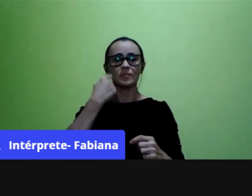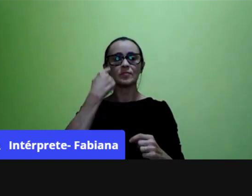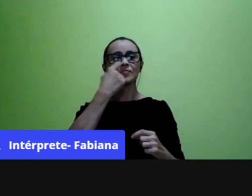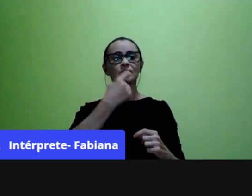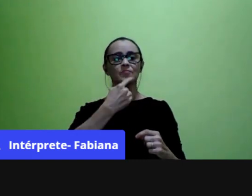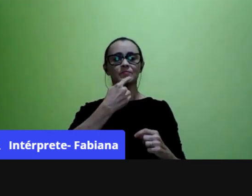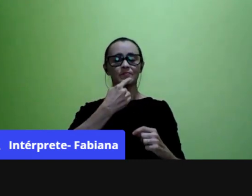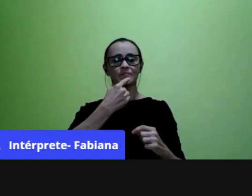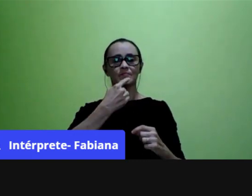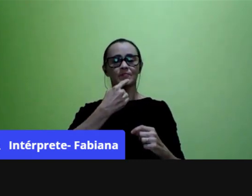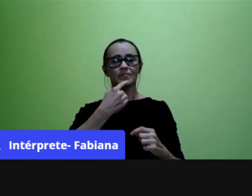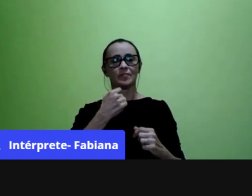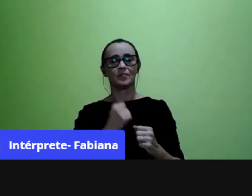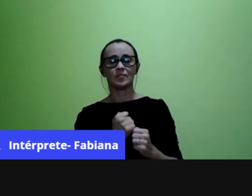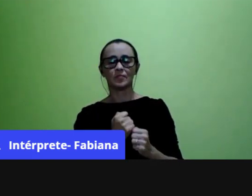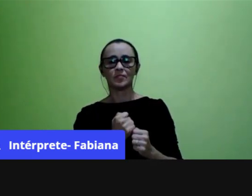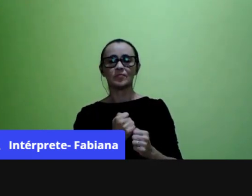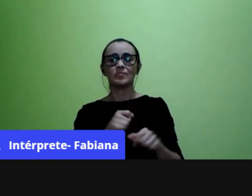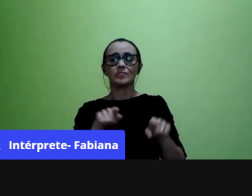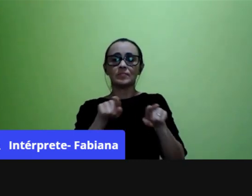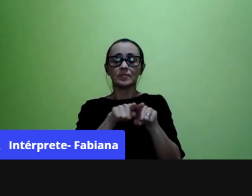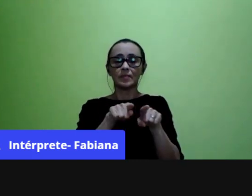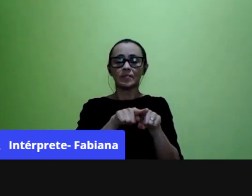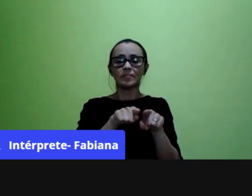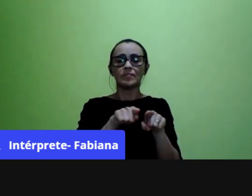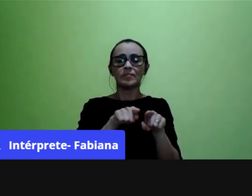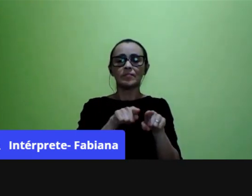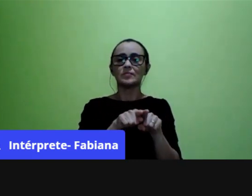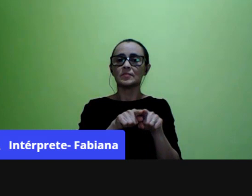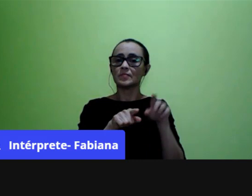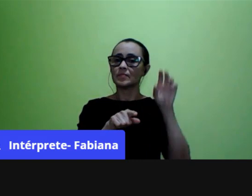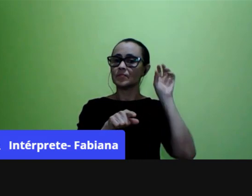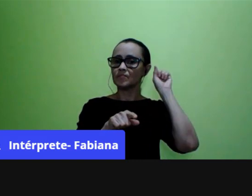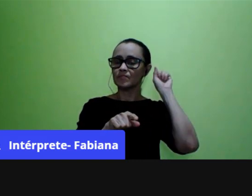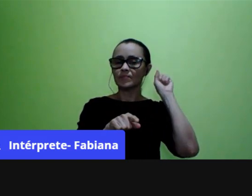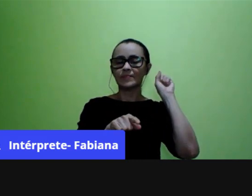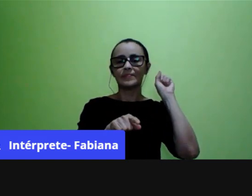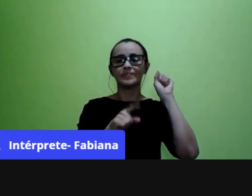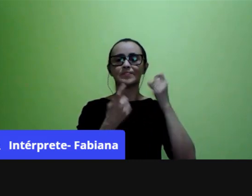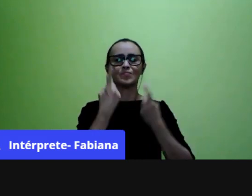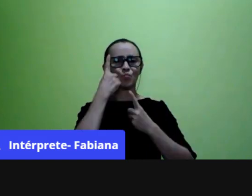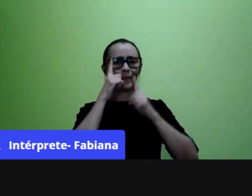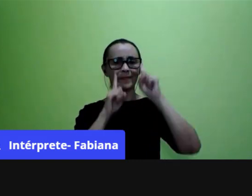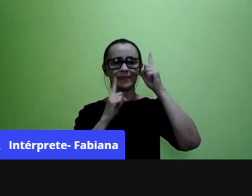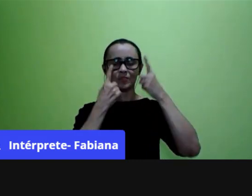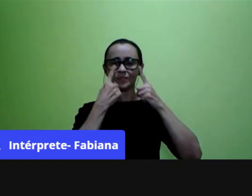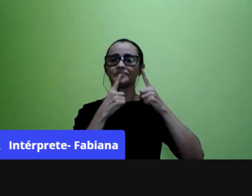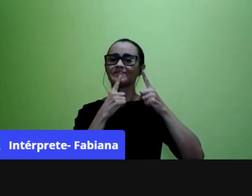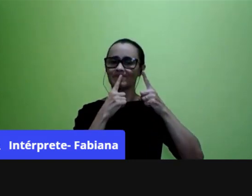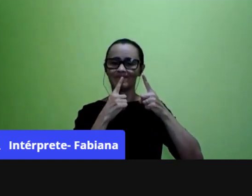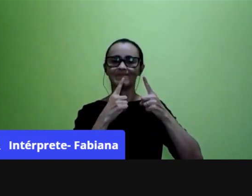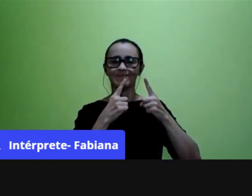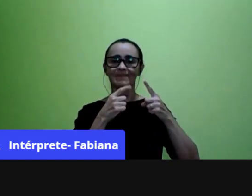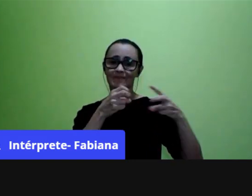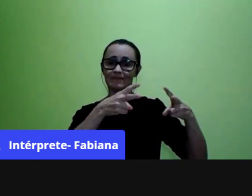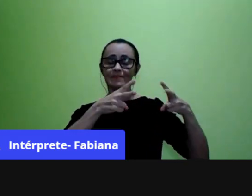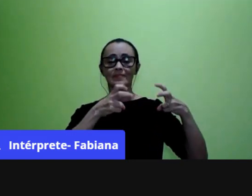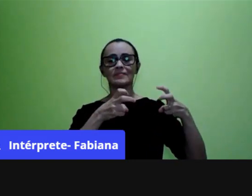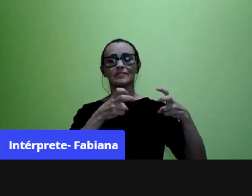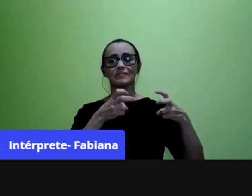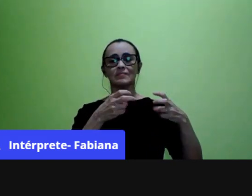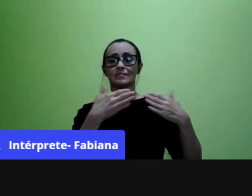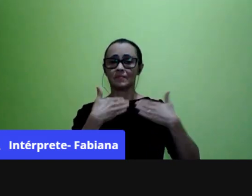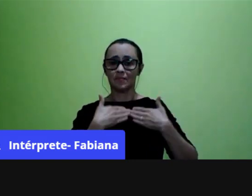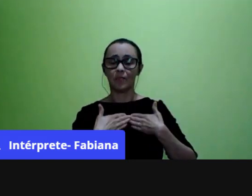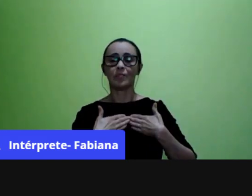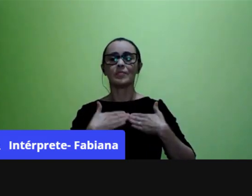cima, que vocês me escutem bem, que vocês vejam as minhas expressões faciais. Então, esse é o meu objetivo. É